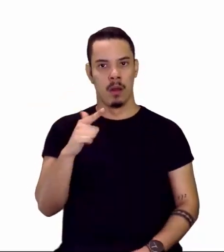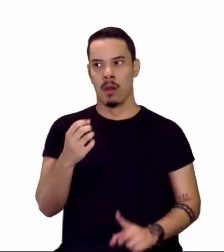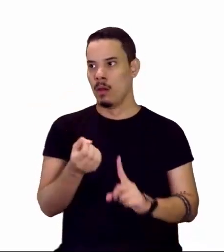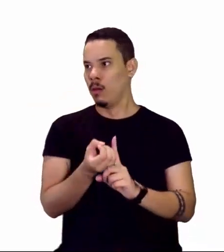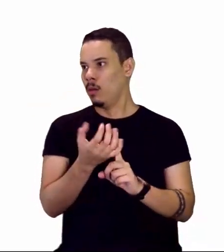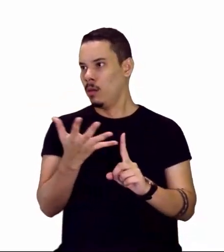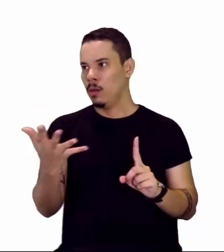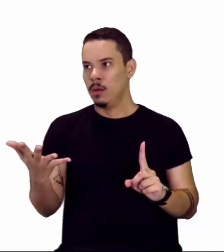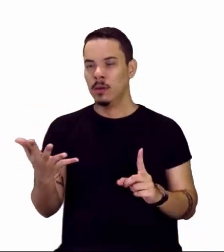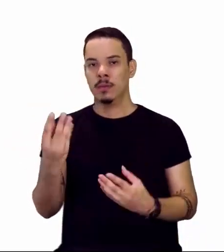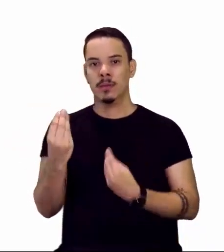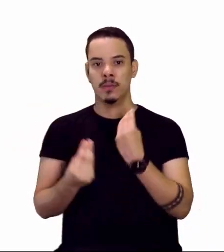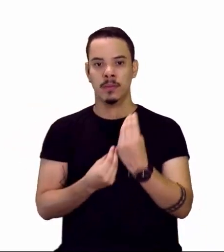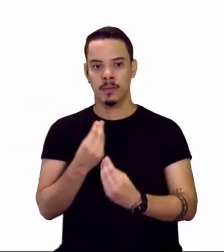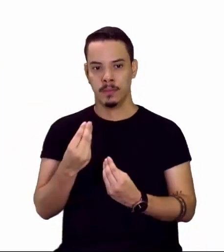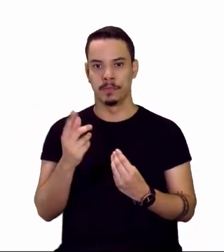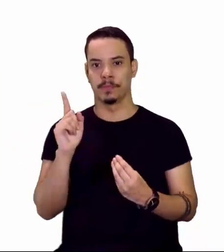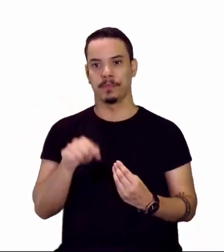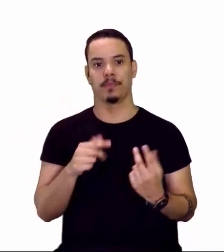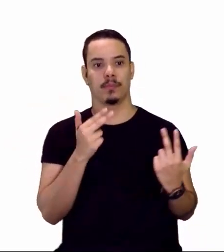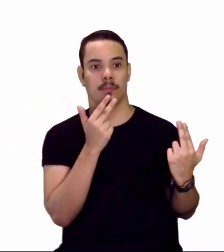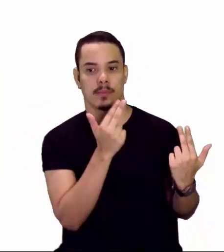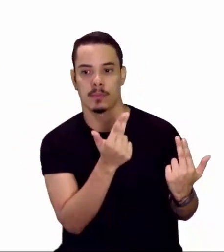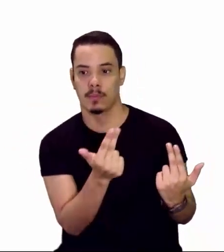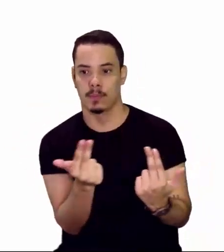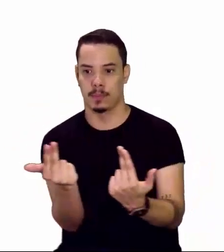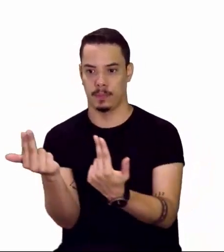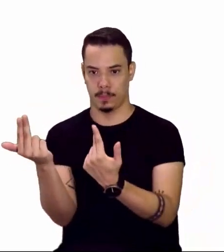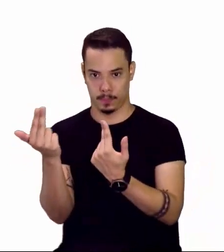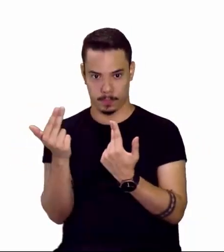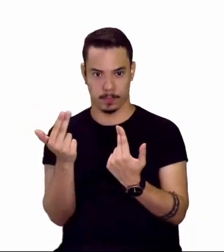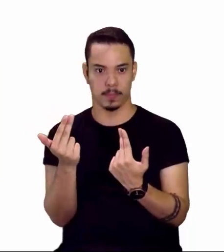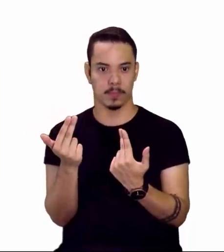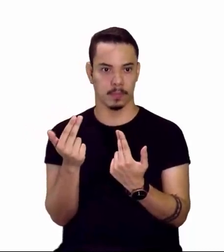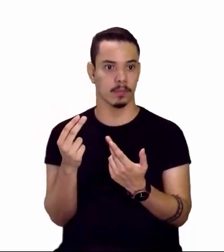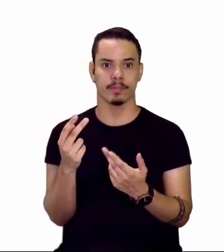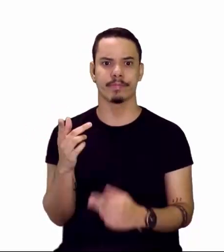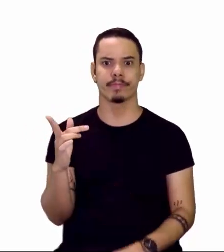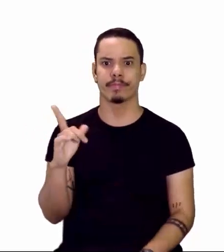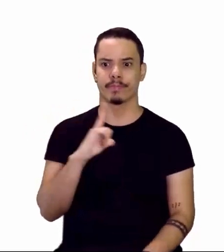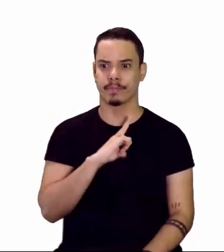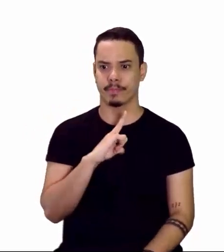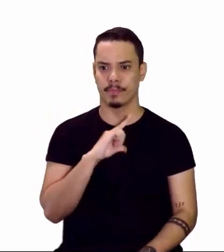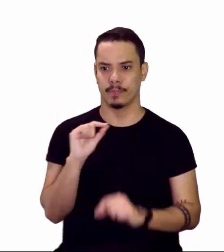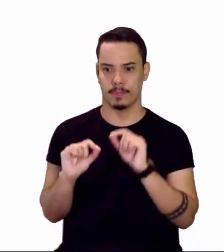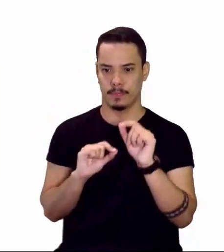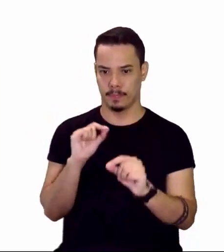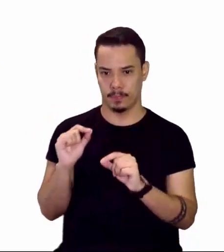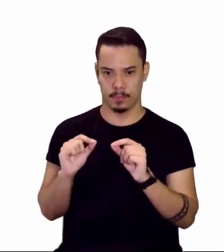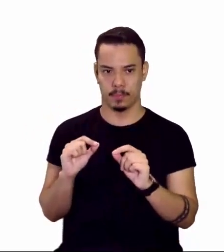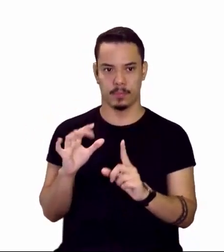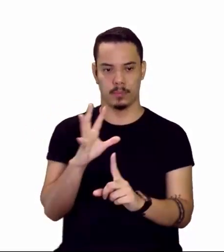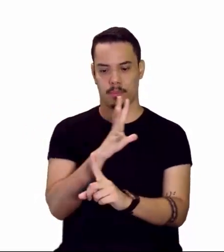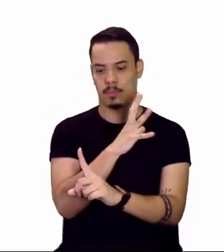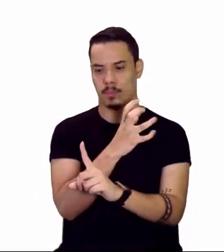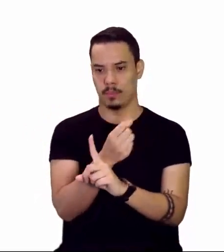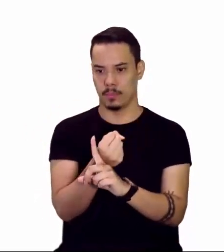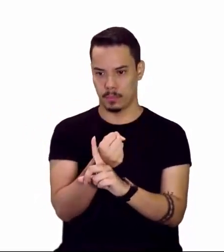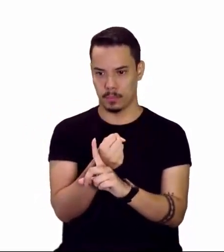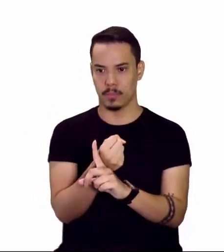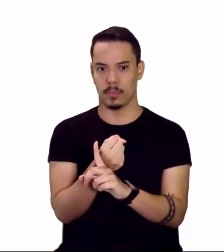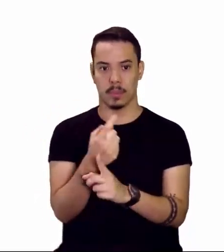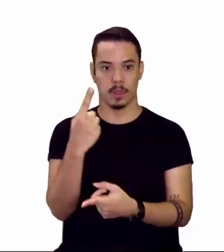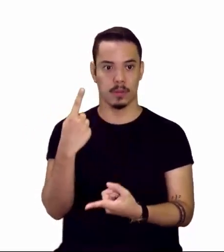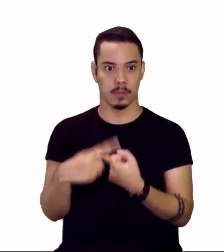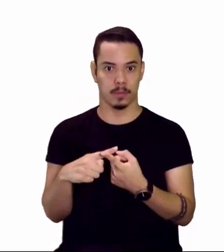E como são cargas iguais, esses elétrons, eles tendem a gerar uma repulsão.